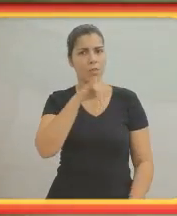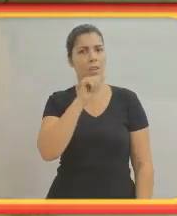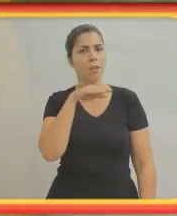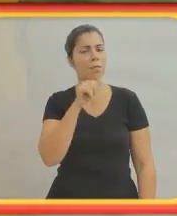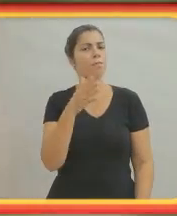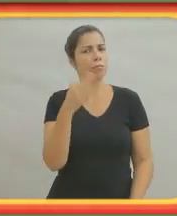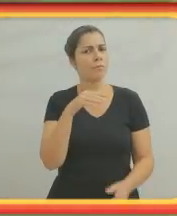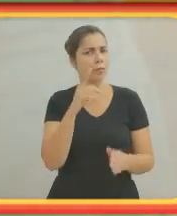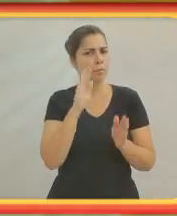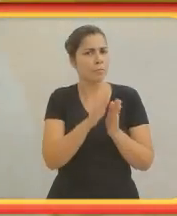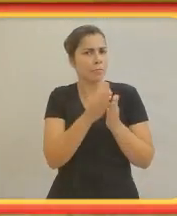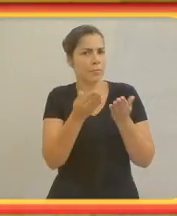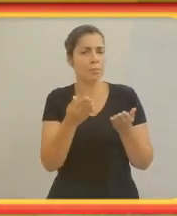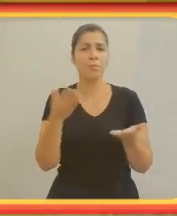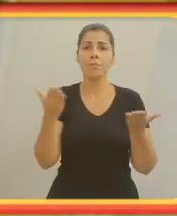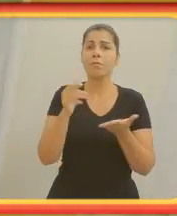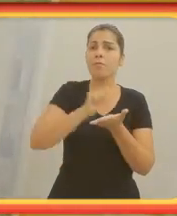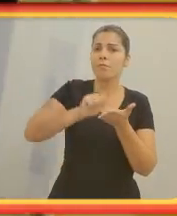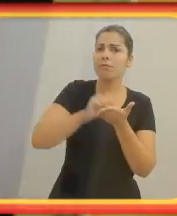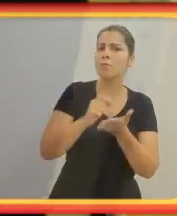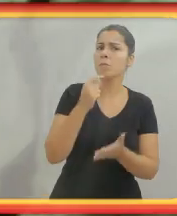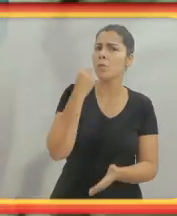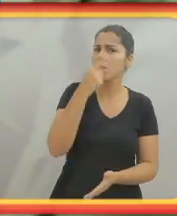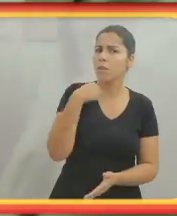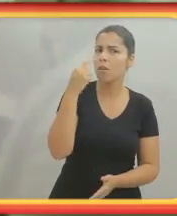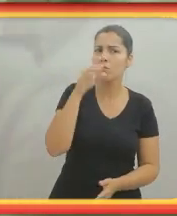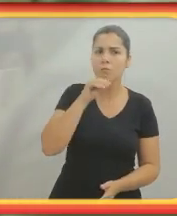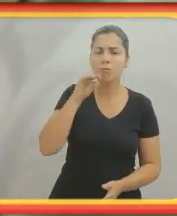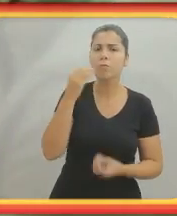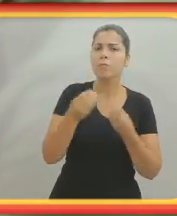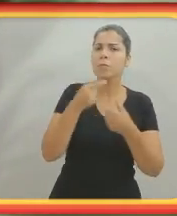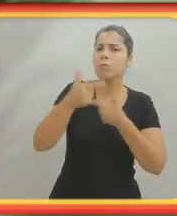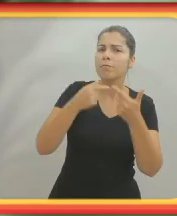Vamos abrir. Elas abrem a porta e entram na sala.